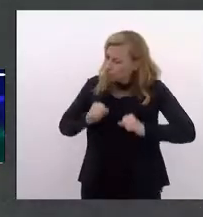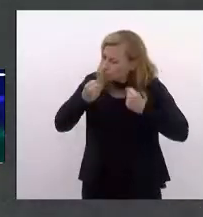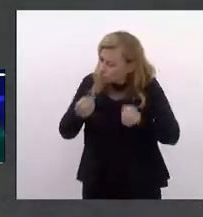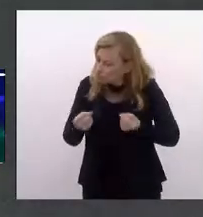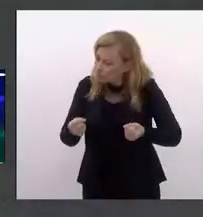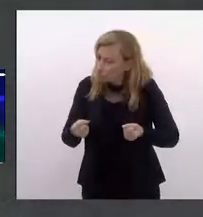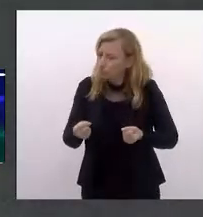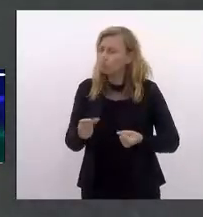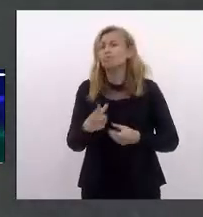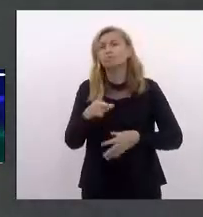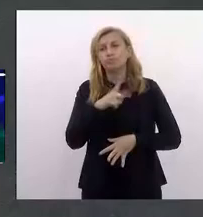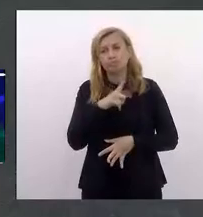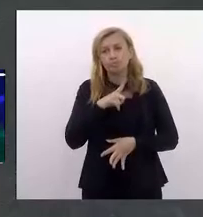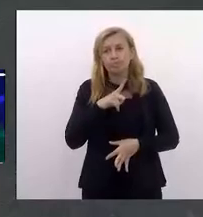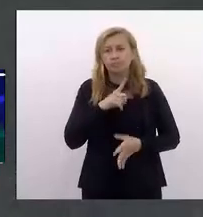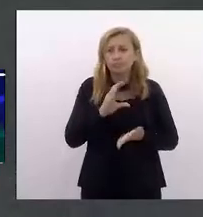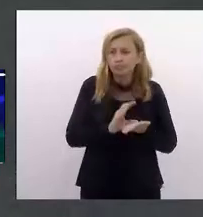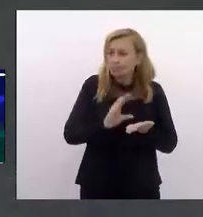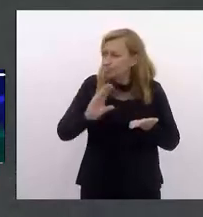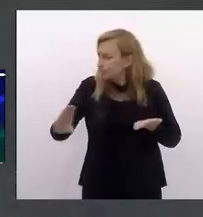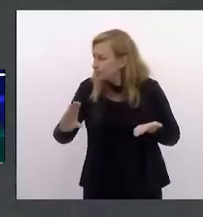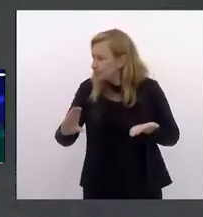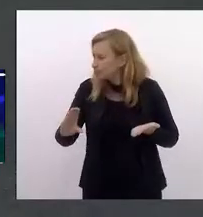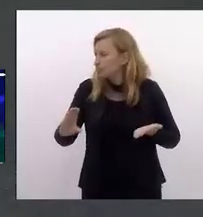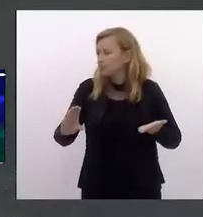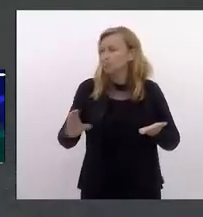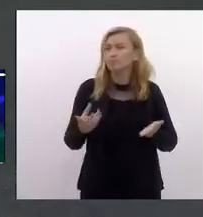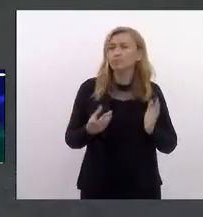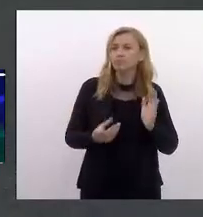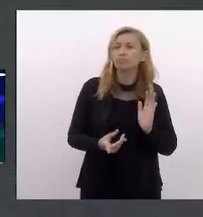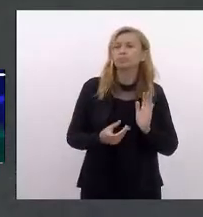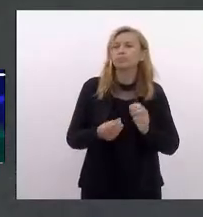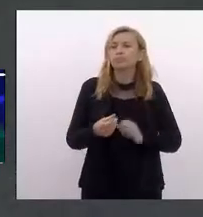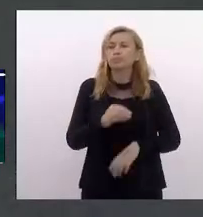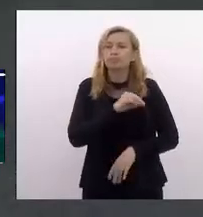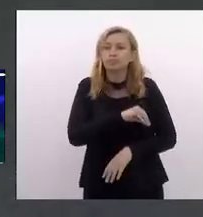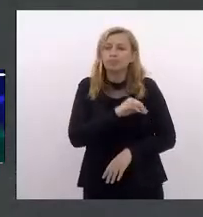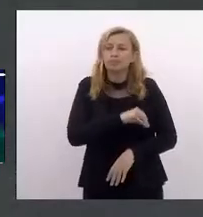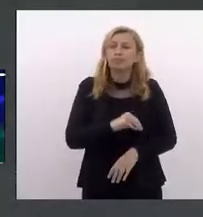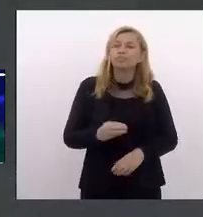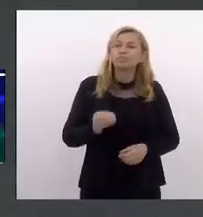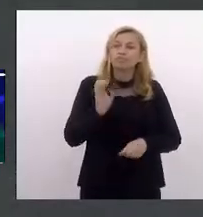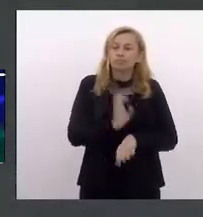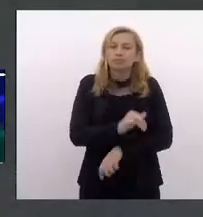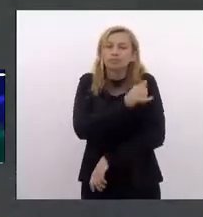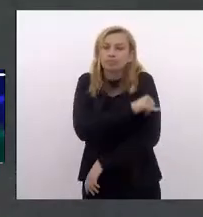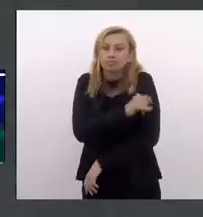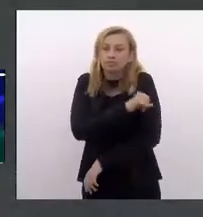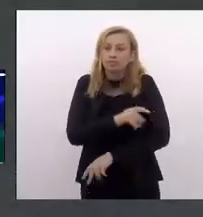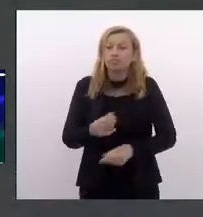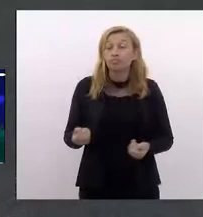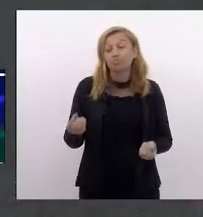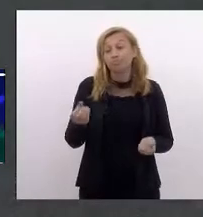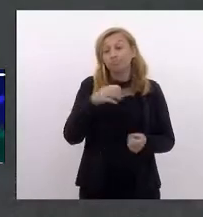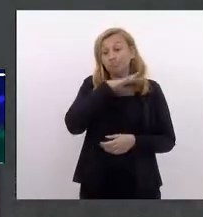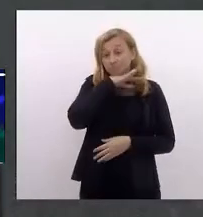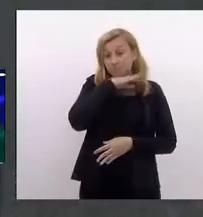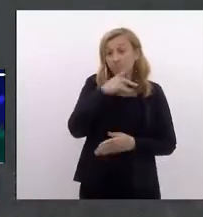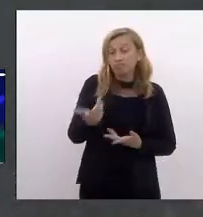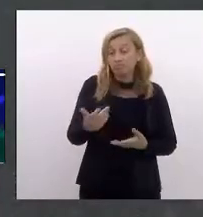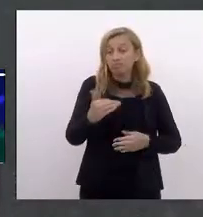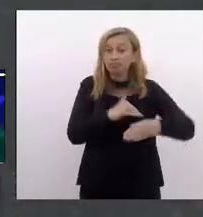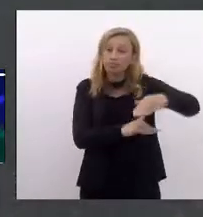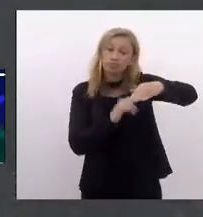esforço para gente ter um repasse de renda para a população do Rio de Janeiro mas a uma gestão péssima do